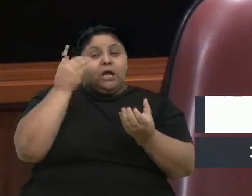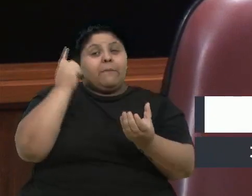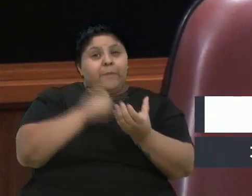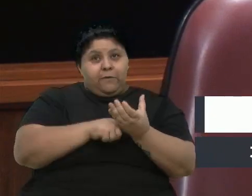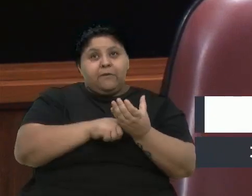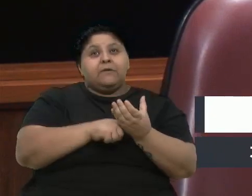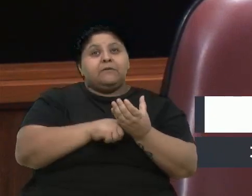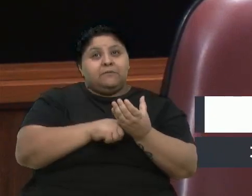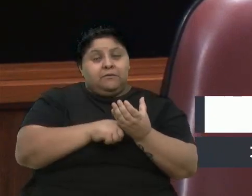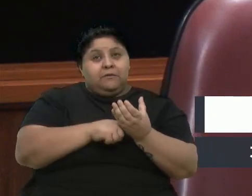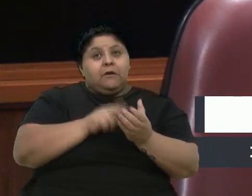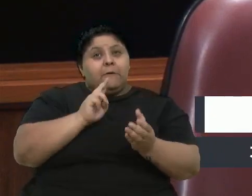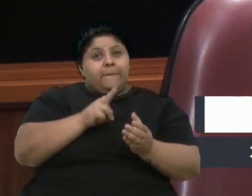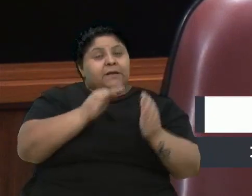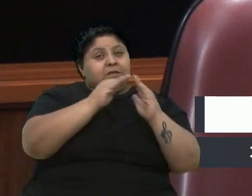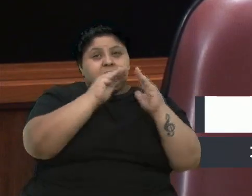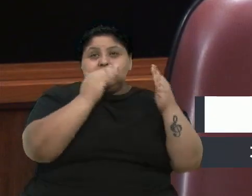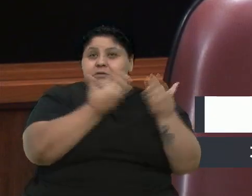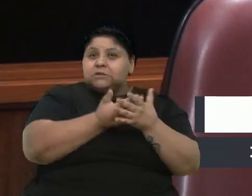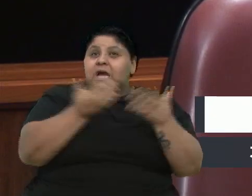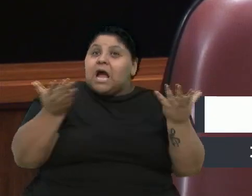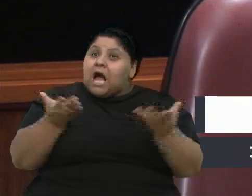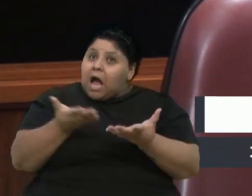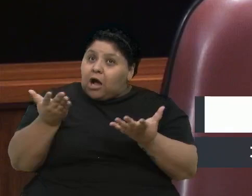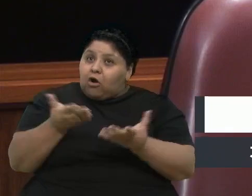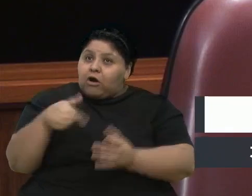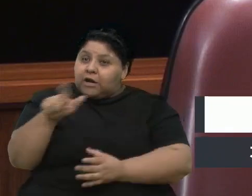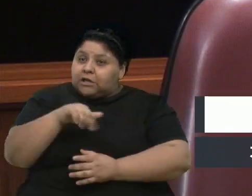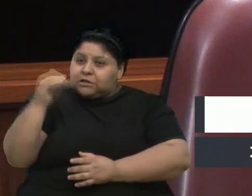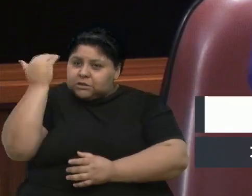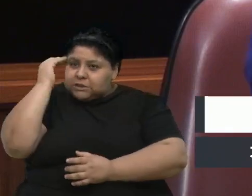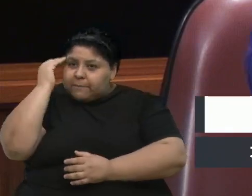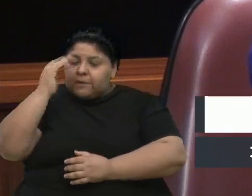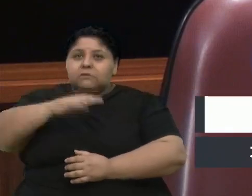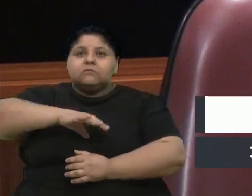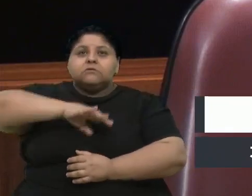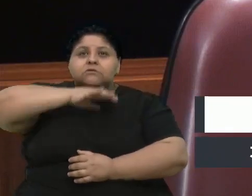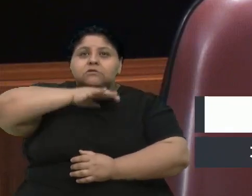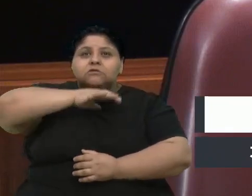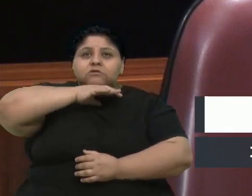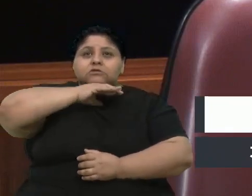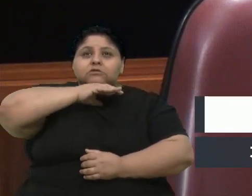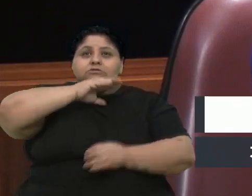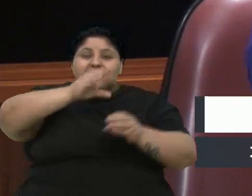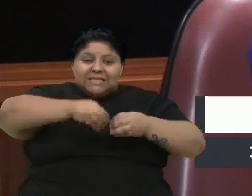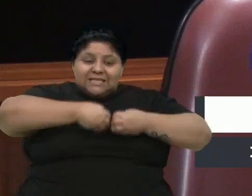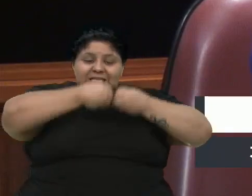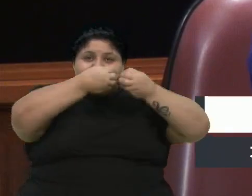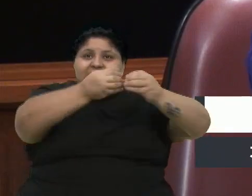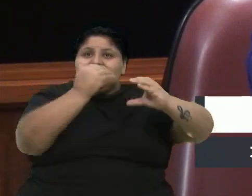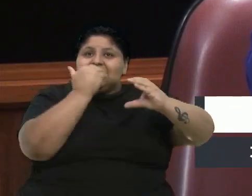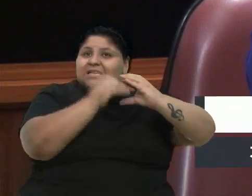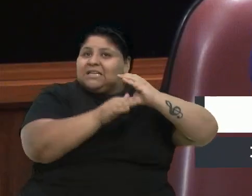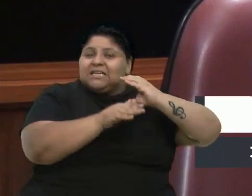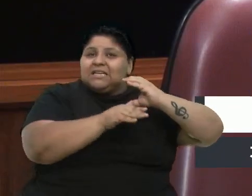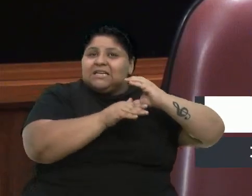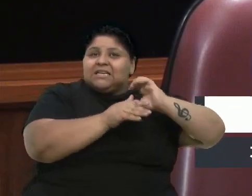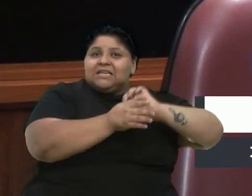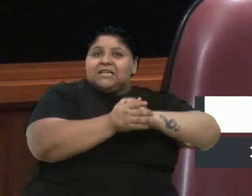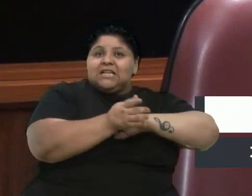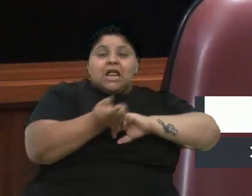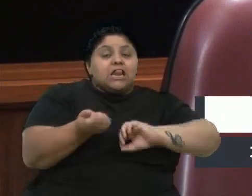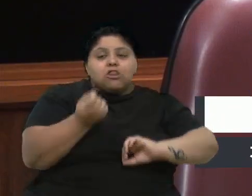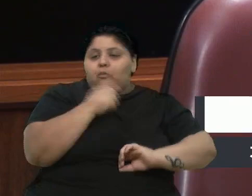uma escola. Agora há pouco ficamos sabendo que o terreno que estava destinado não é mais